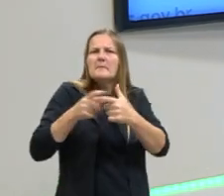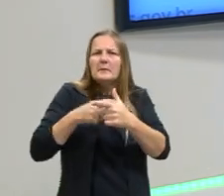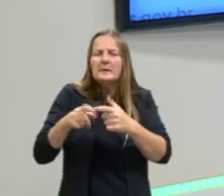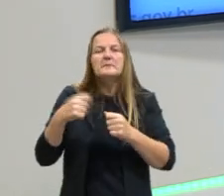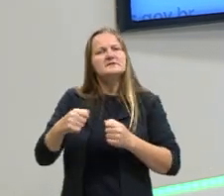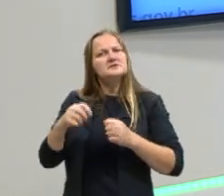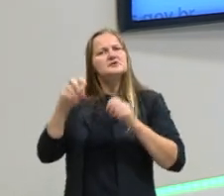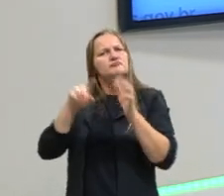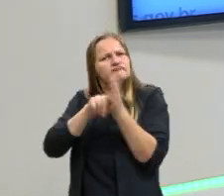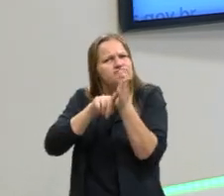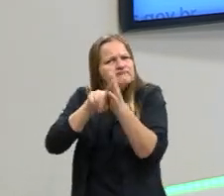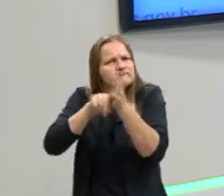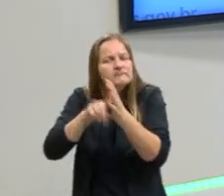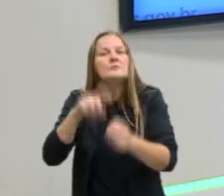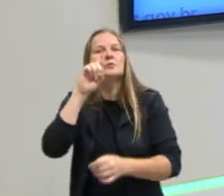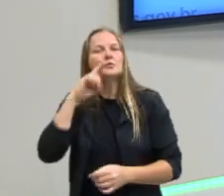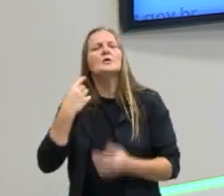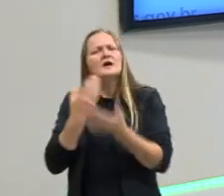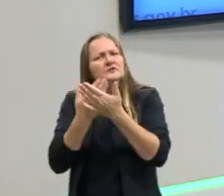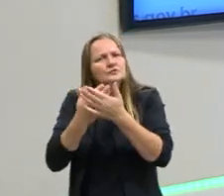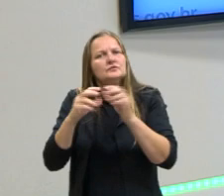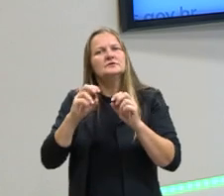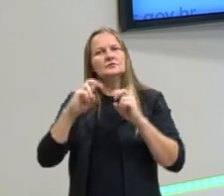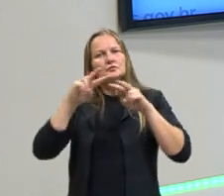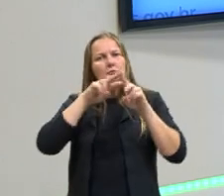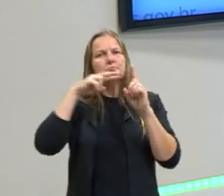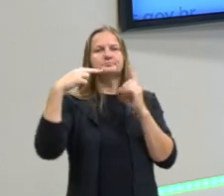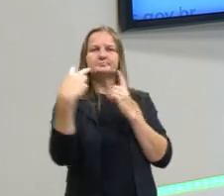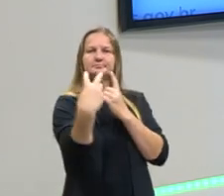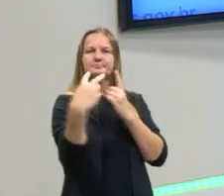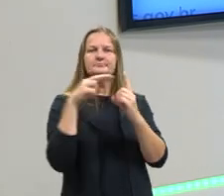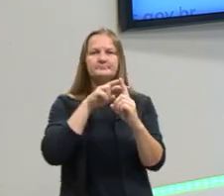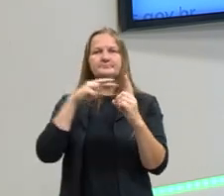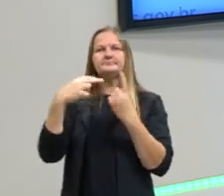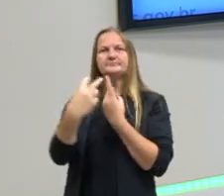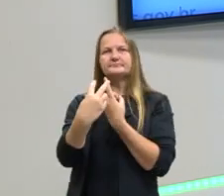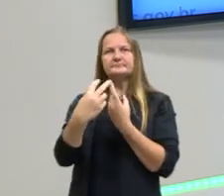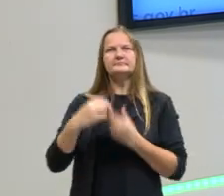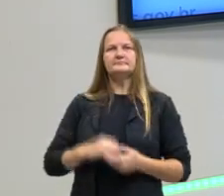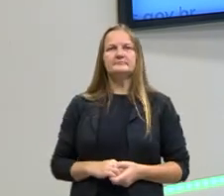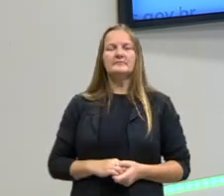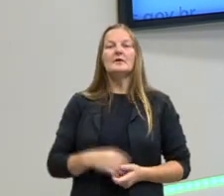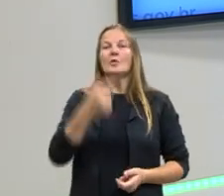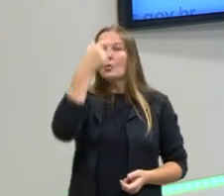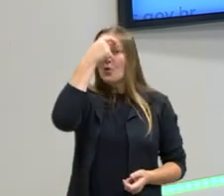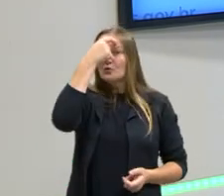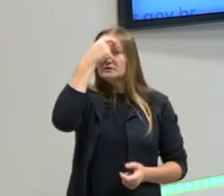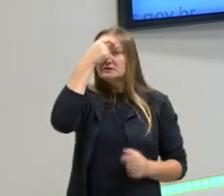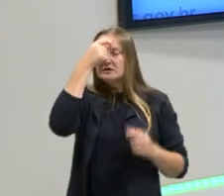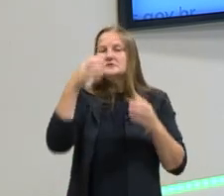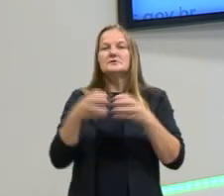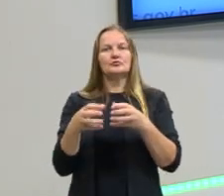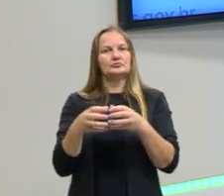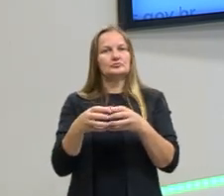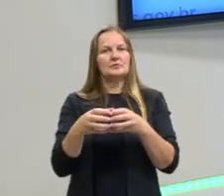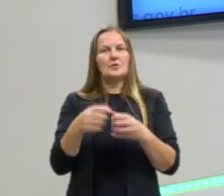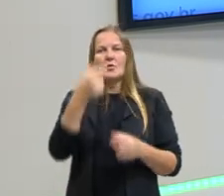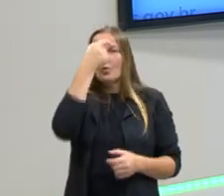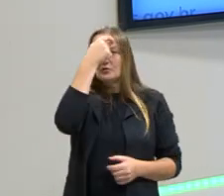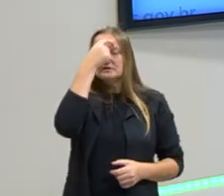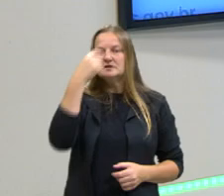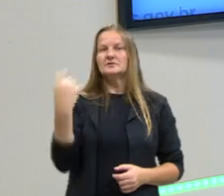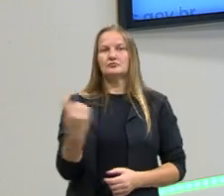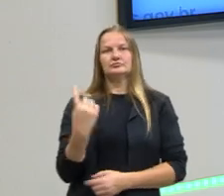deve ser questionável é o do cartão BEM estuda nessa perspectiva né e a consciência coletiva e a consciência individual